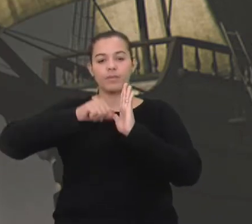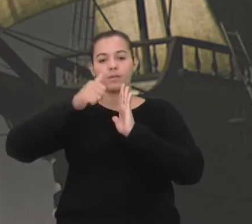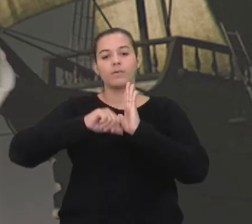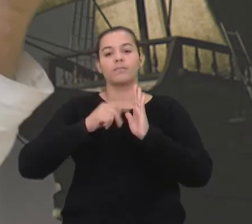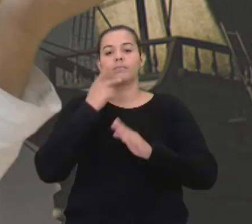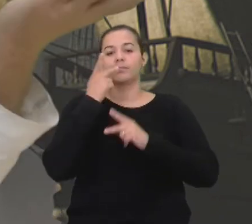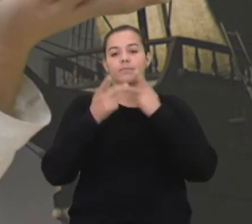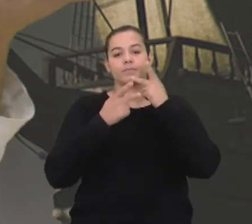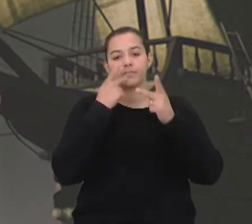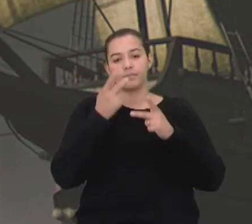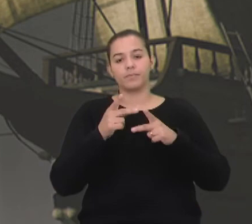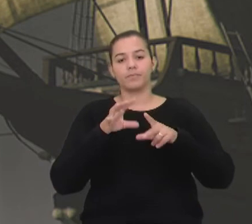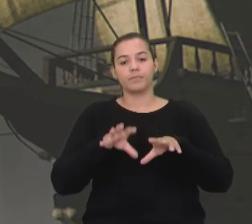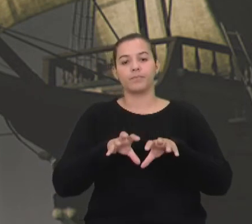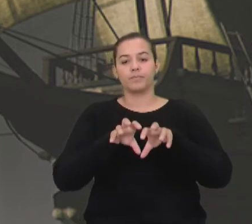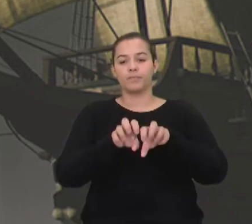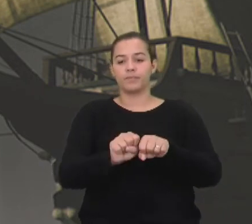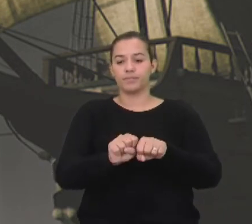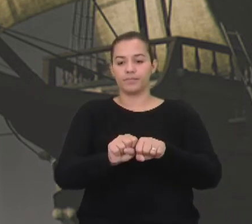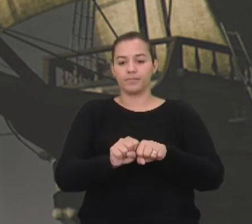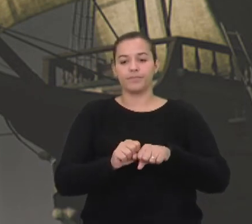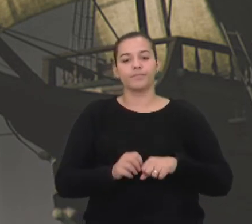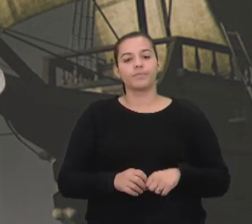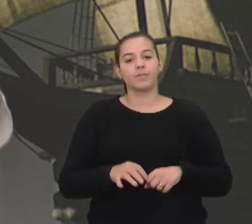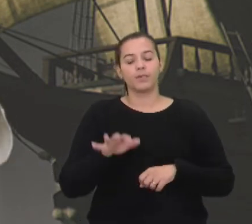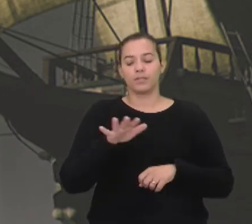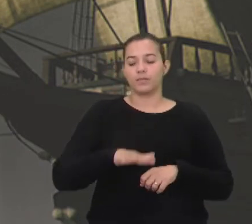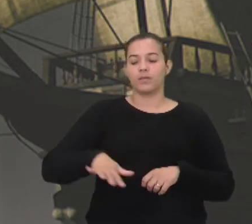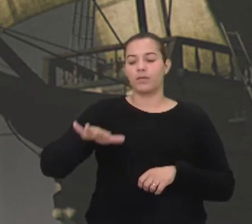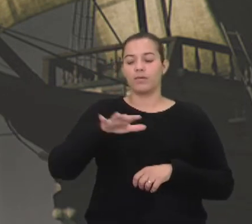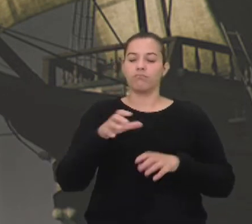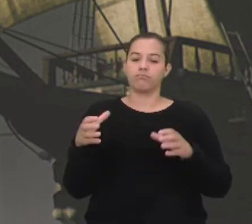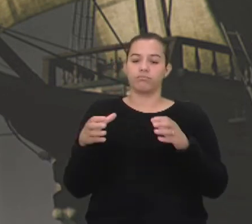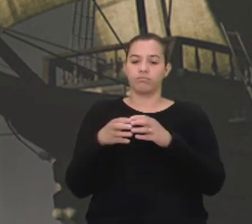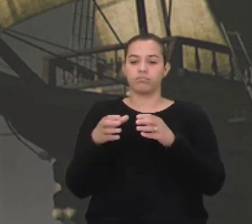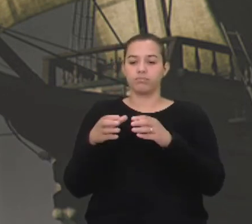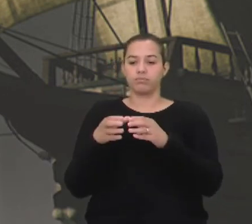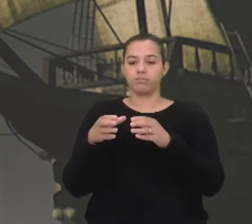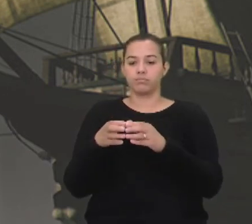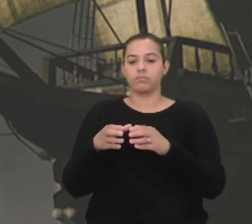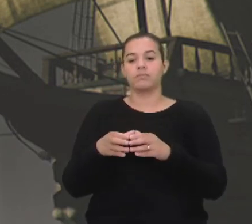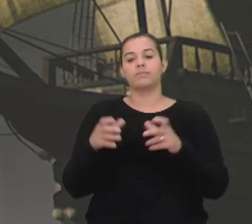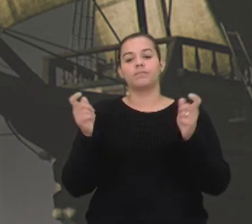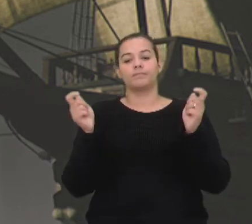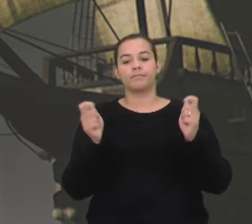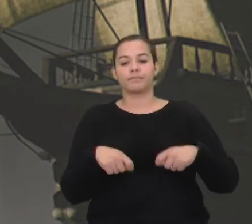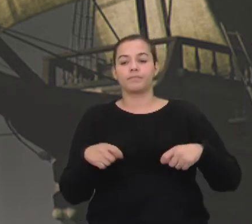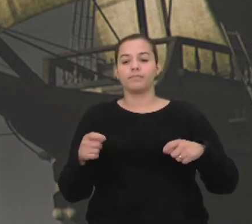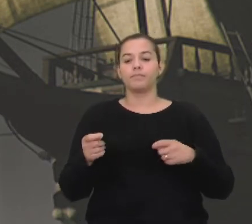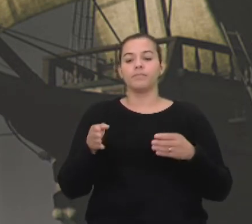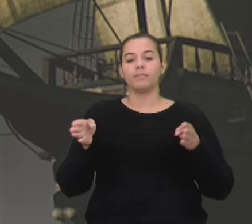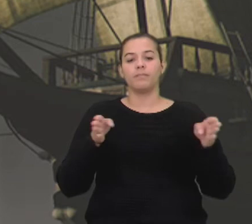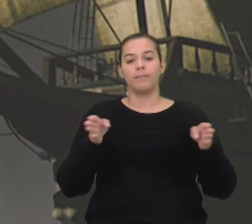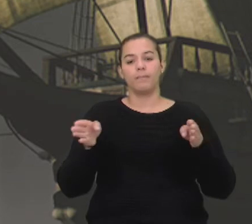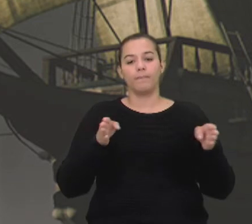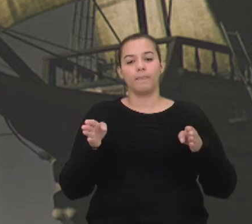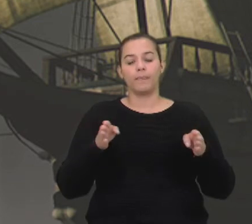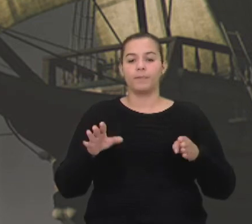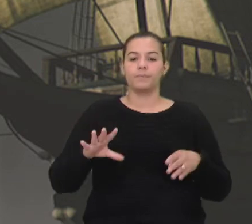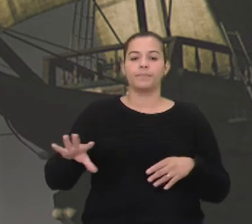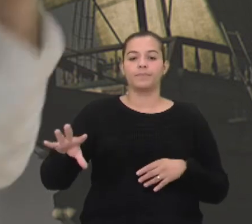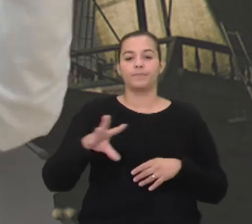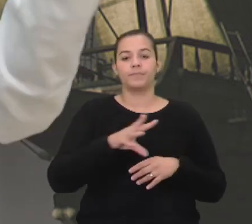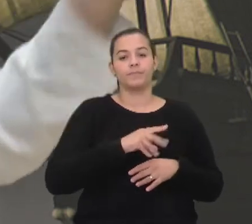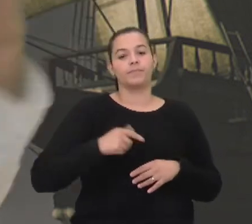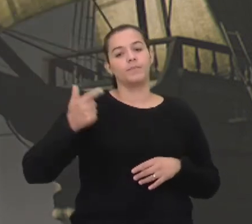do colonialismo. Então, assim, esse colonialismo, essa forma de ter ficado durante esse tempo todo,